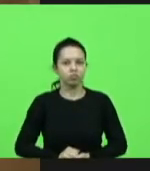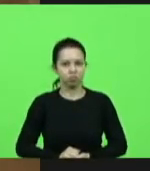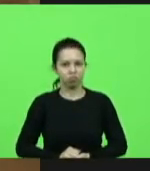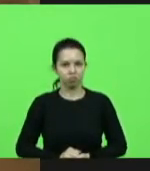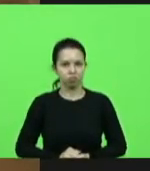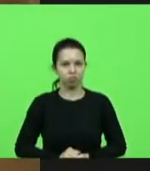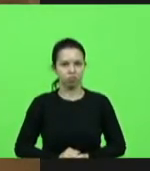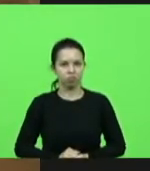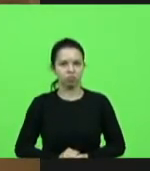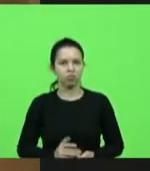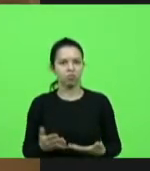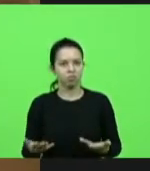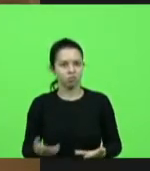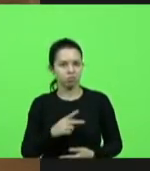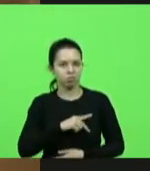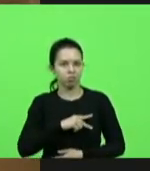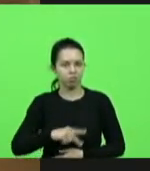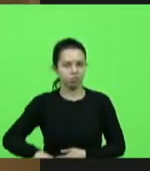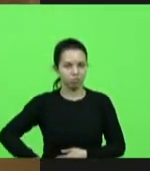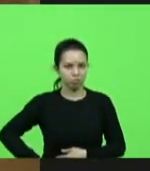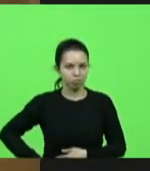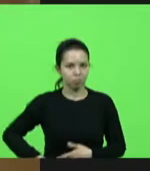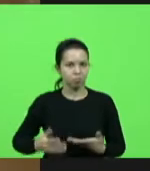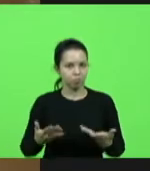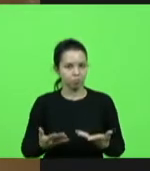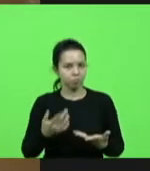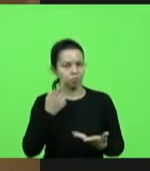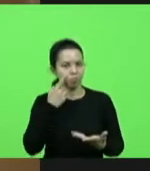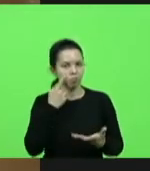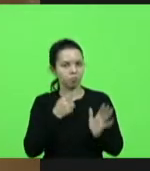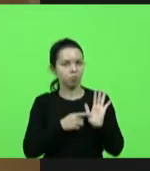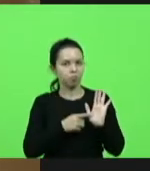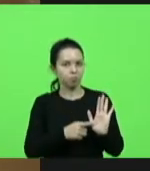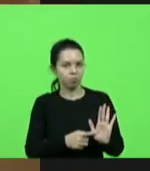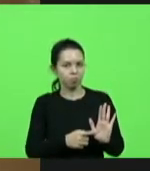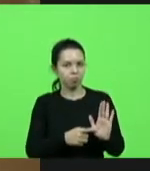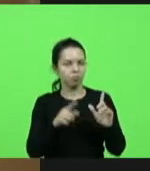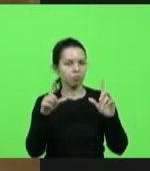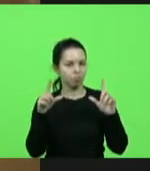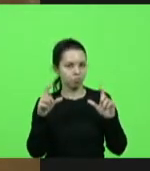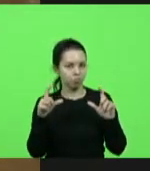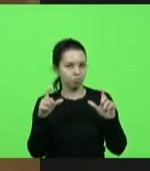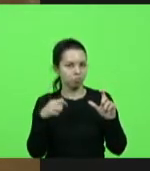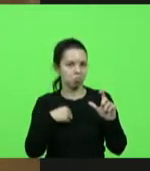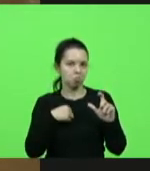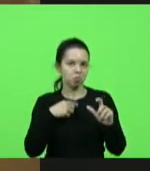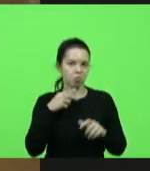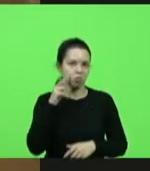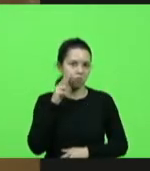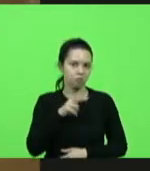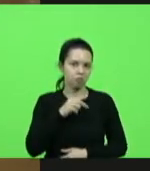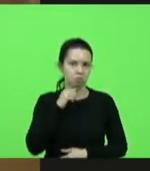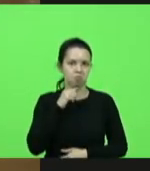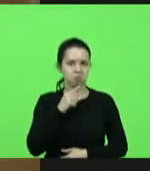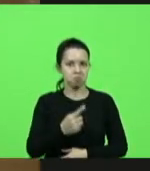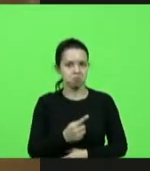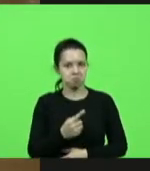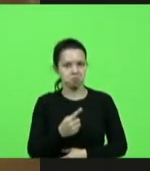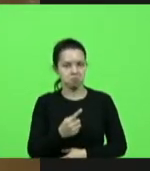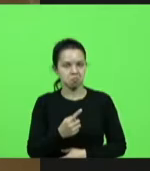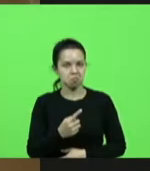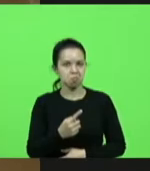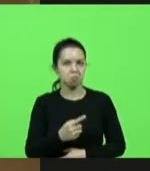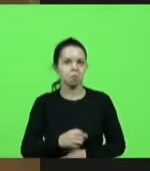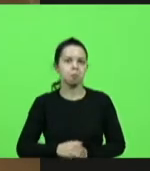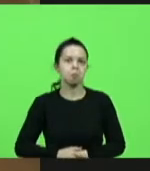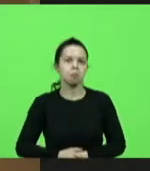Dito isso, senhor presidente, eu queria mostrar uma imagem para os senhores. Não sei se eu vou conseguir ver no sistema remoto, mas queria pedir para a